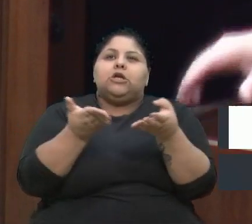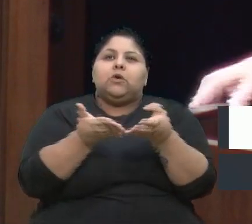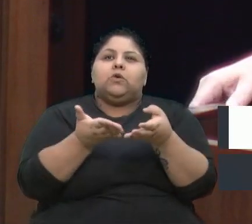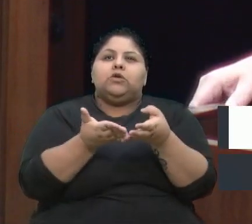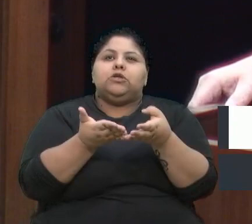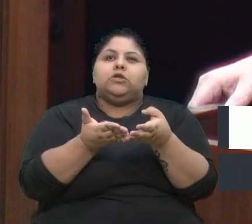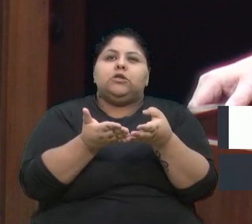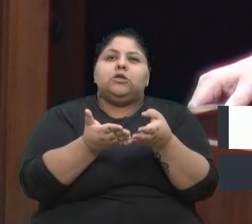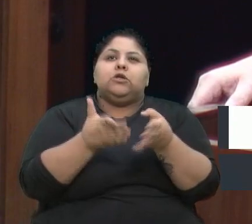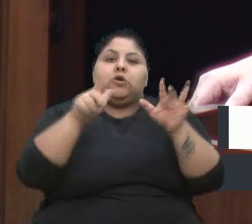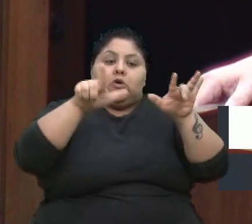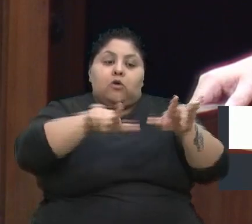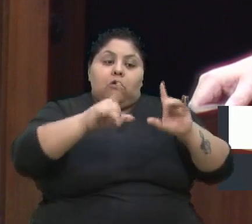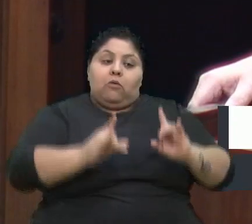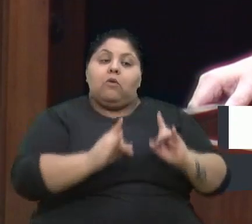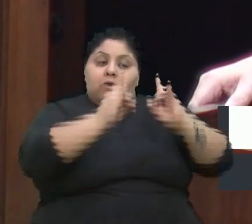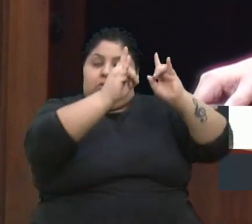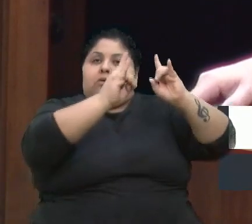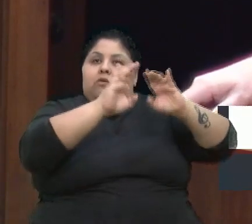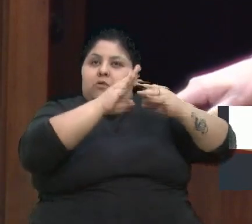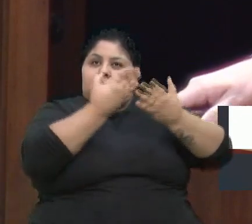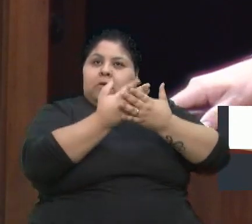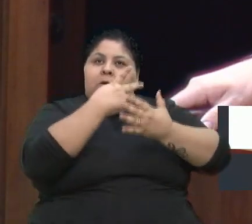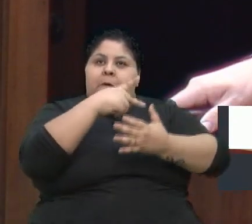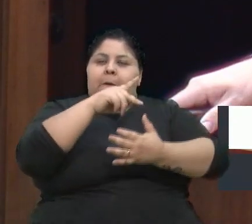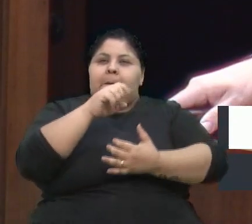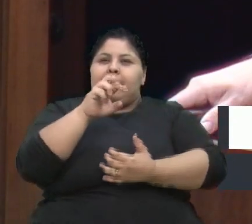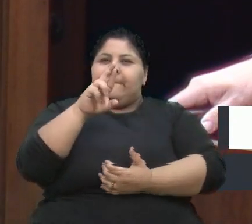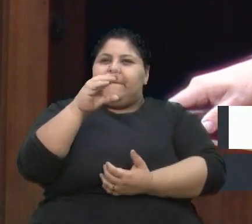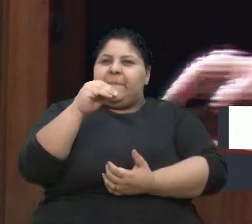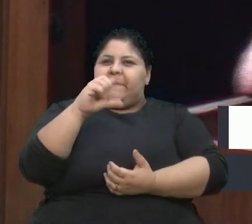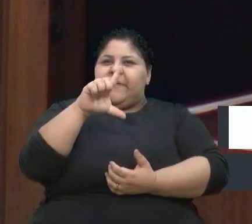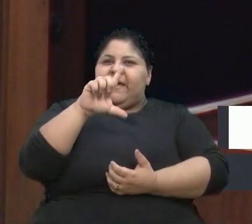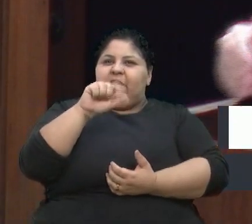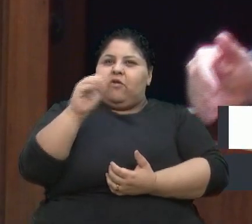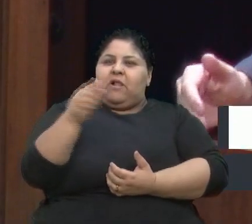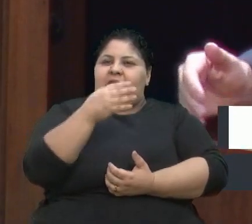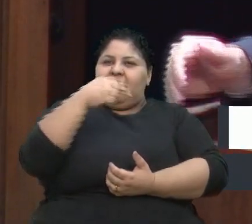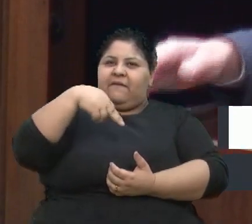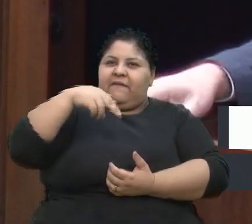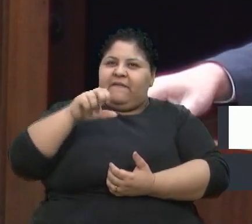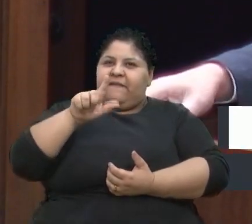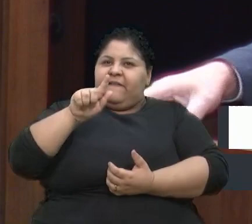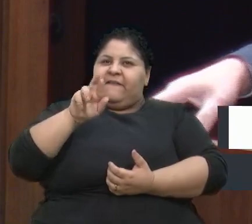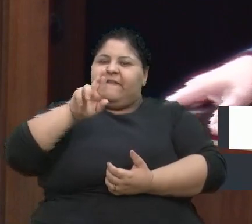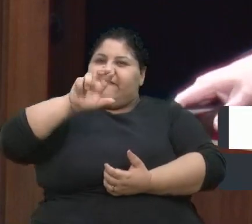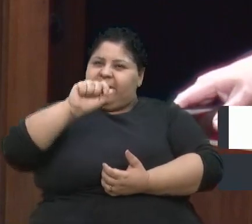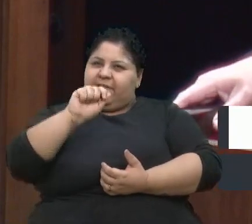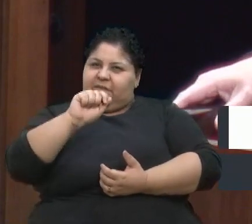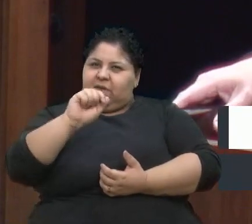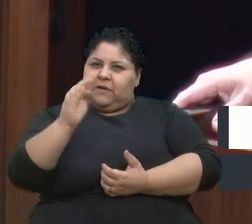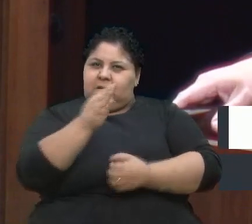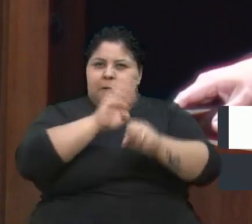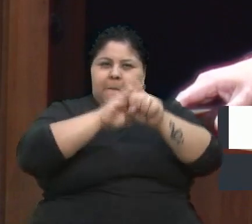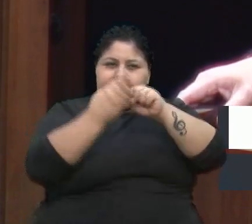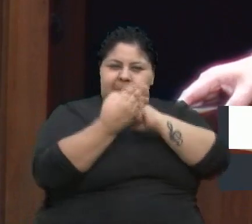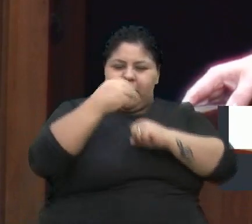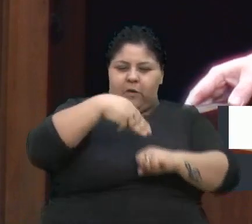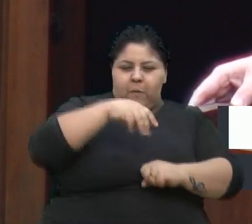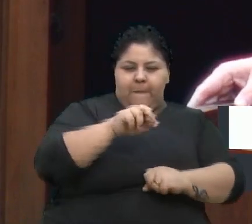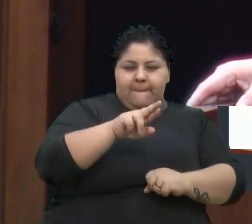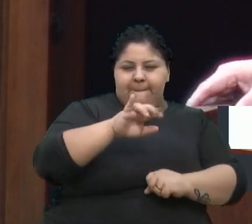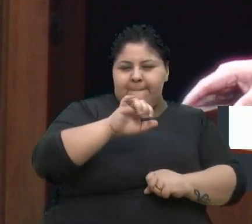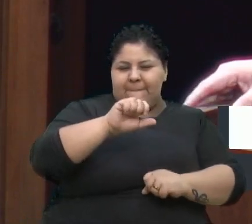prédio ali da escola Pérola Negra, no bairro Mariane, aos fundos do centro comunitário, era